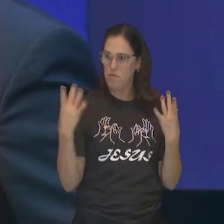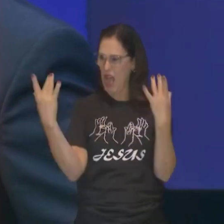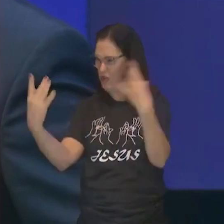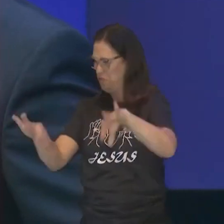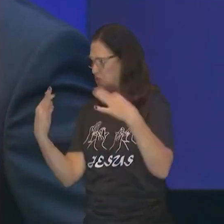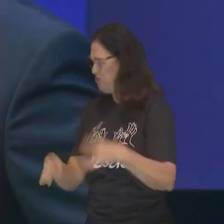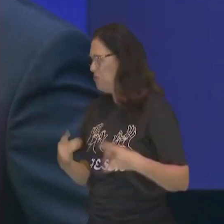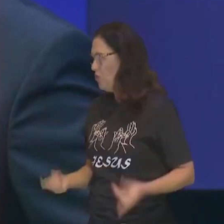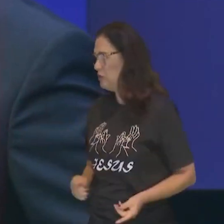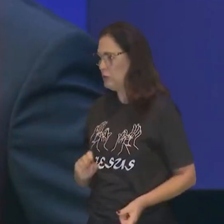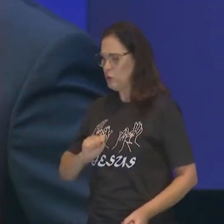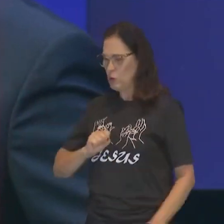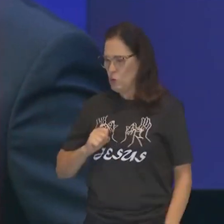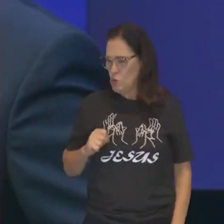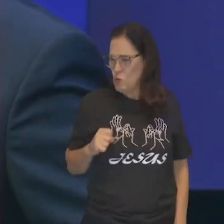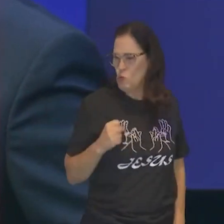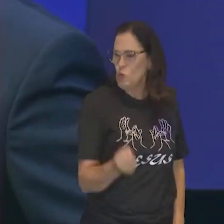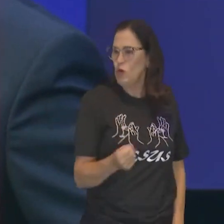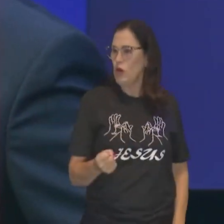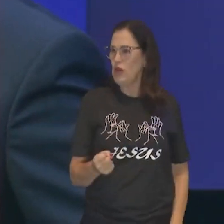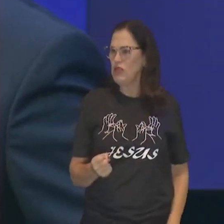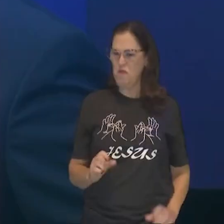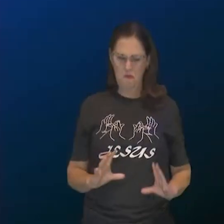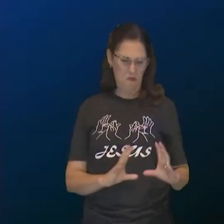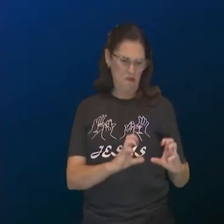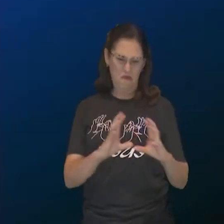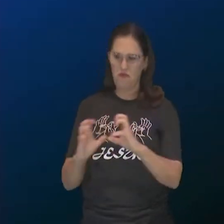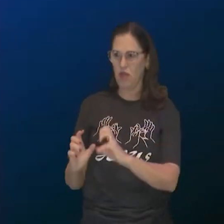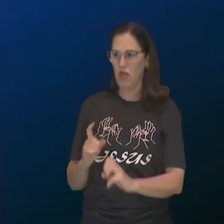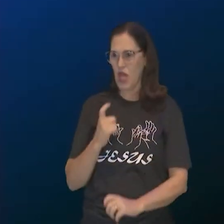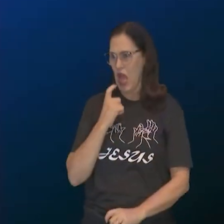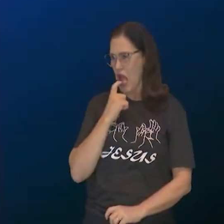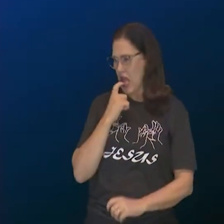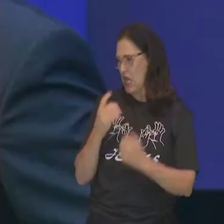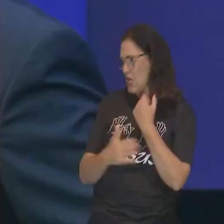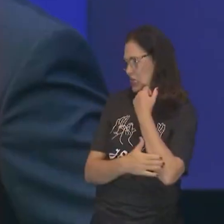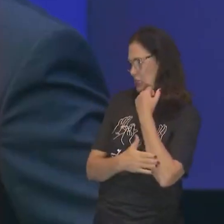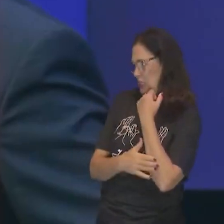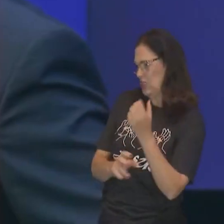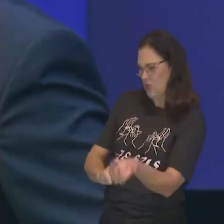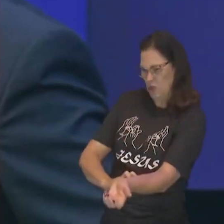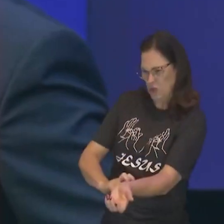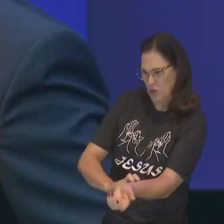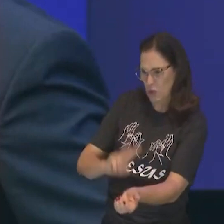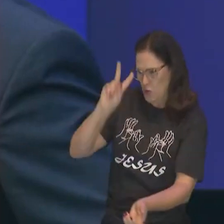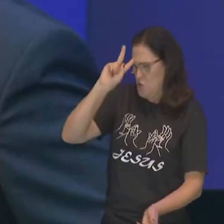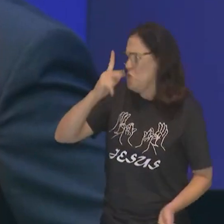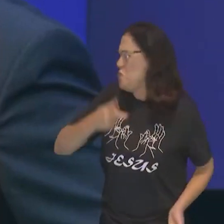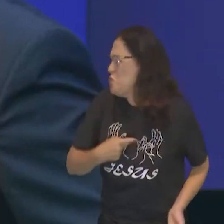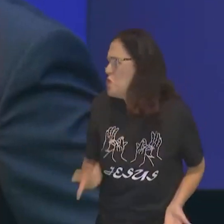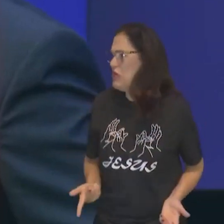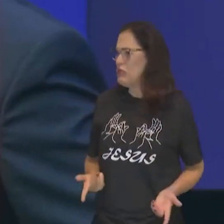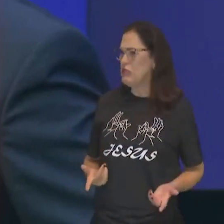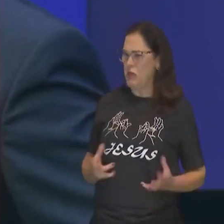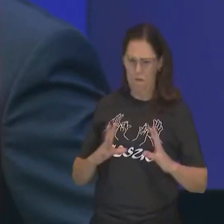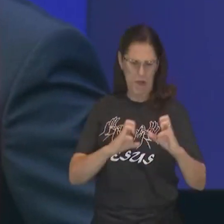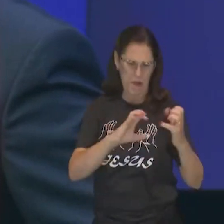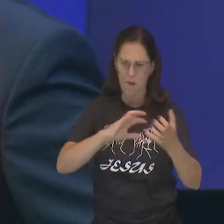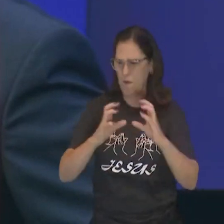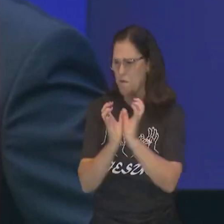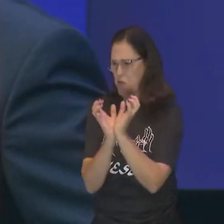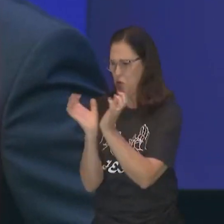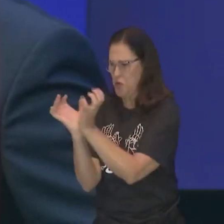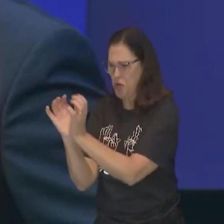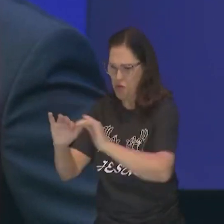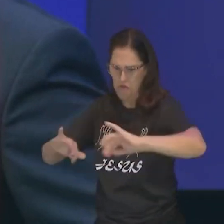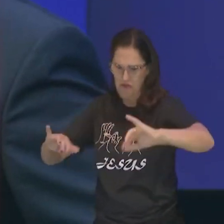feitiçaria, ódio, discórdia, ciúmes, ira, egoísmo, dissensões,